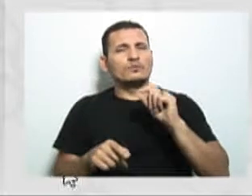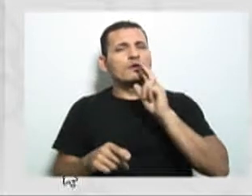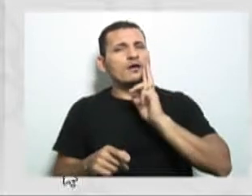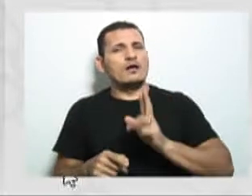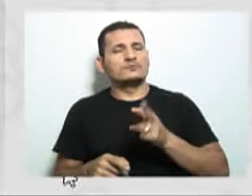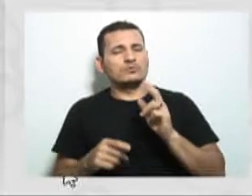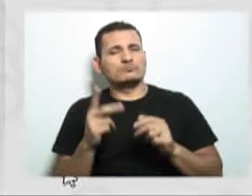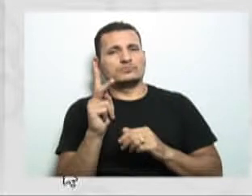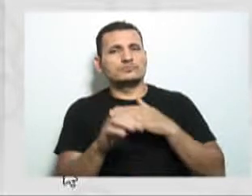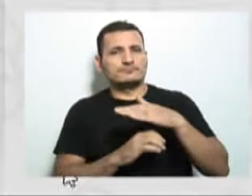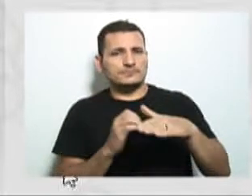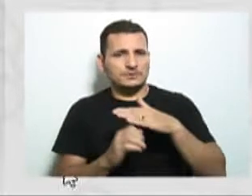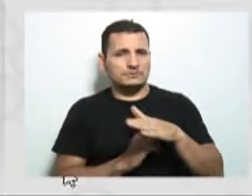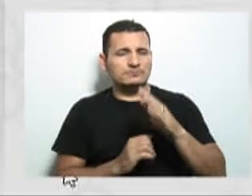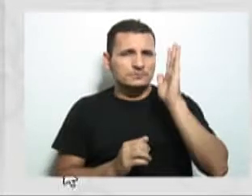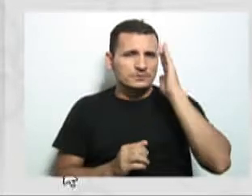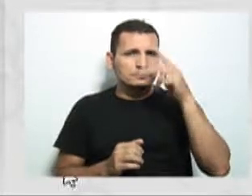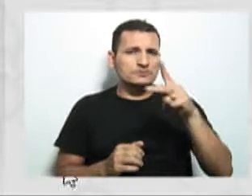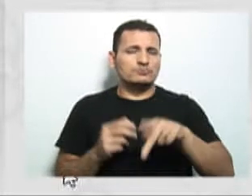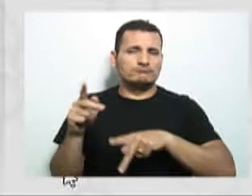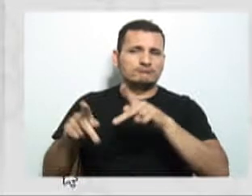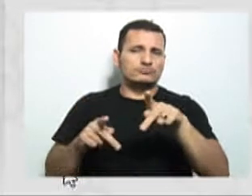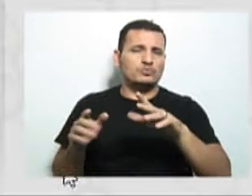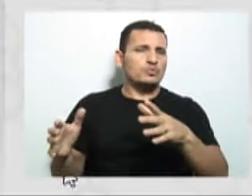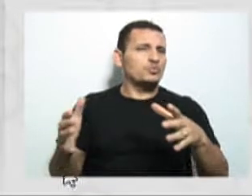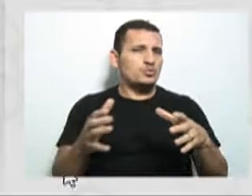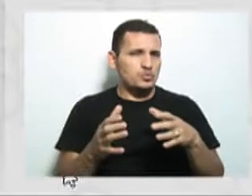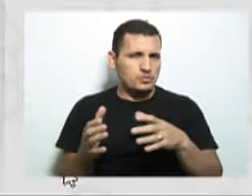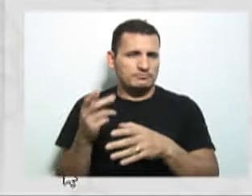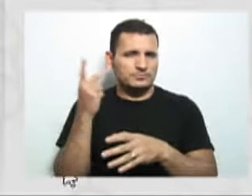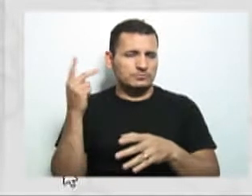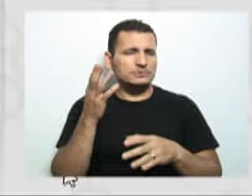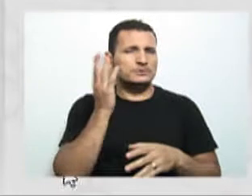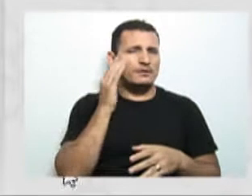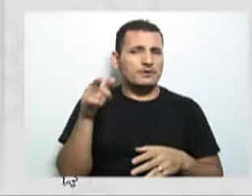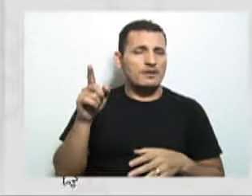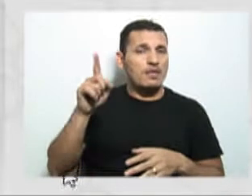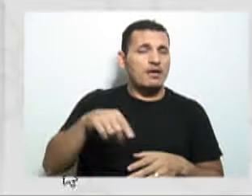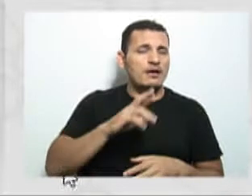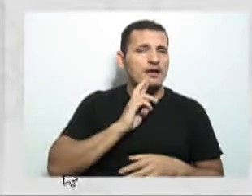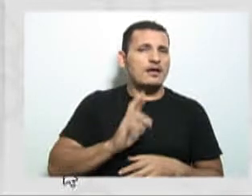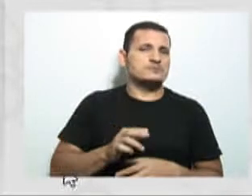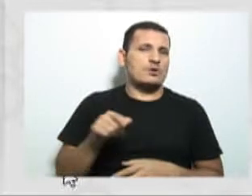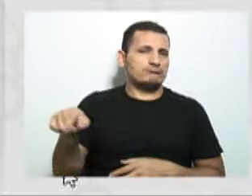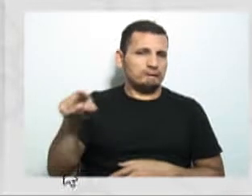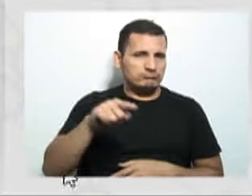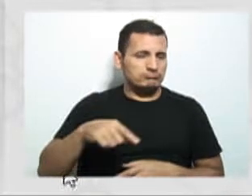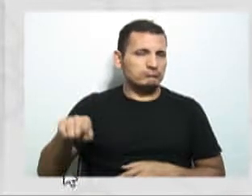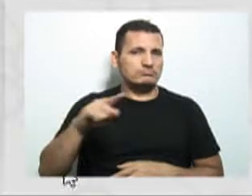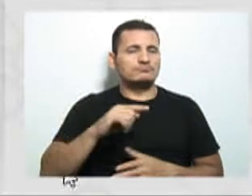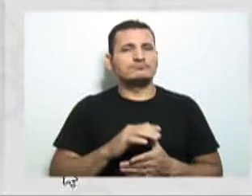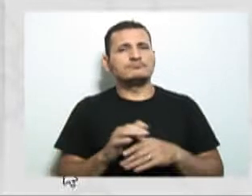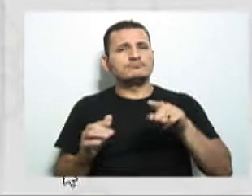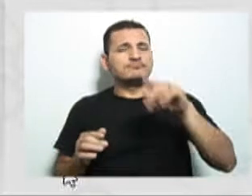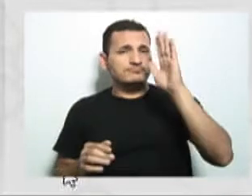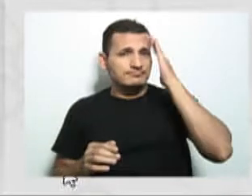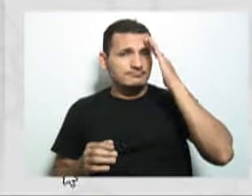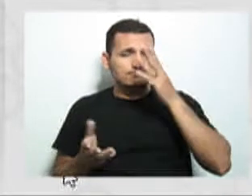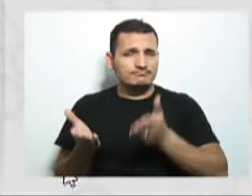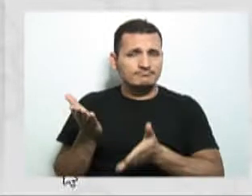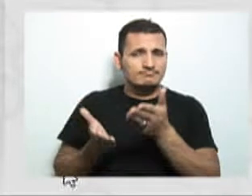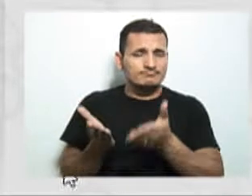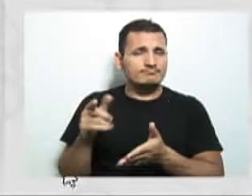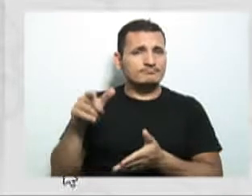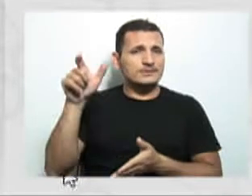empresa. Entenda o seu público, saiba que ele é a razão de viver. Então entenda que atenda ao cliente da